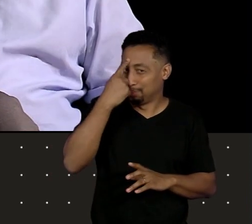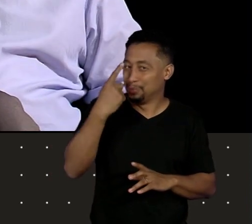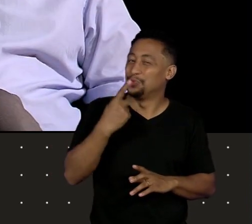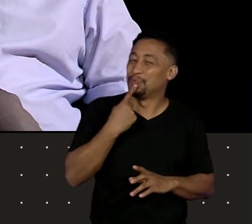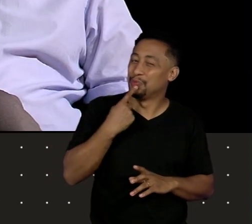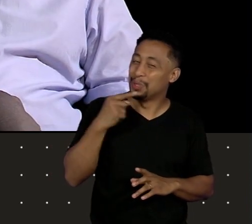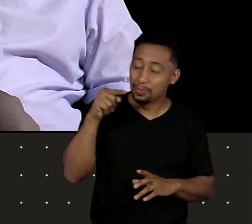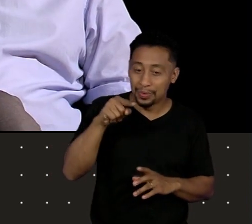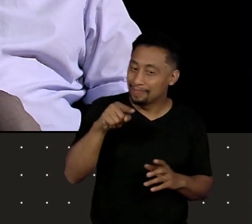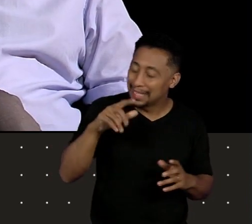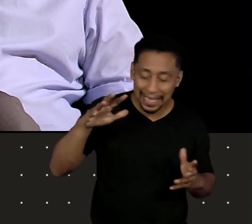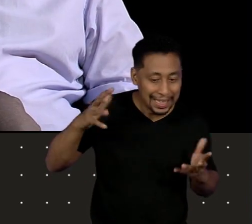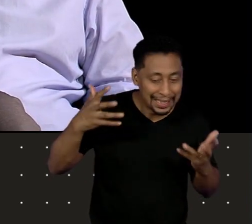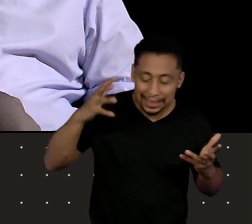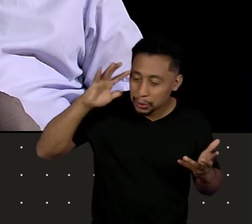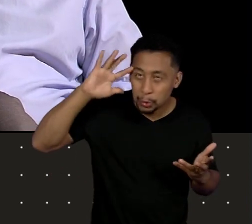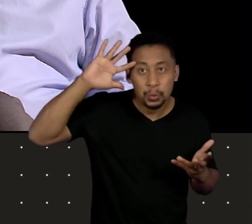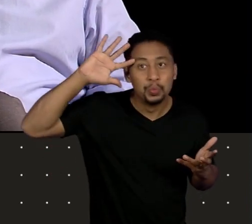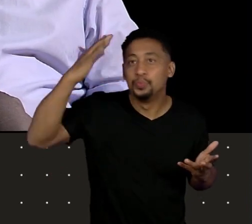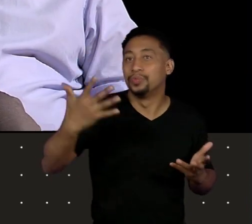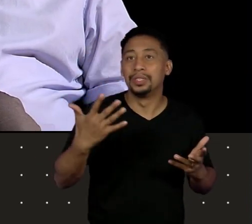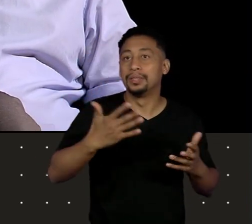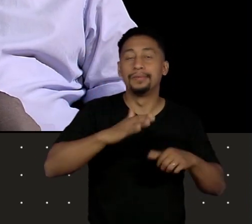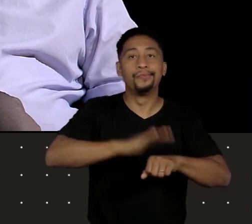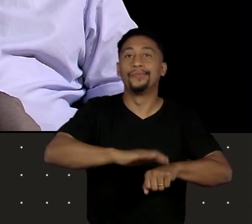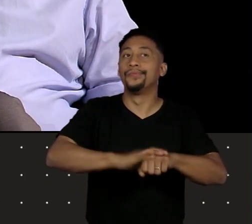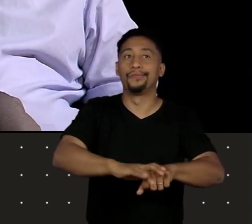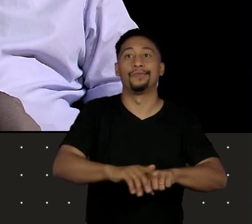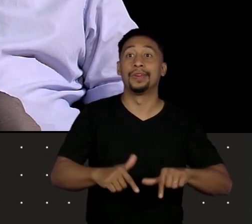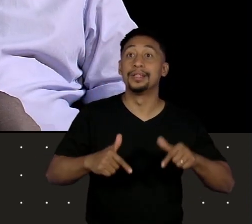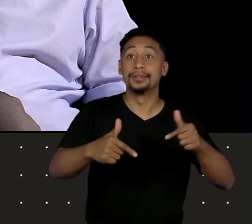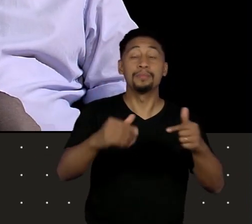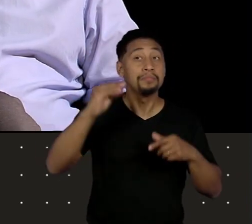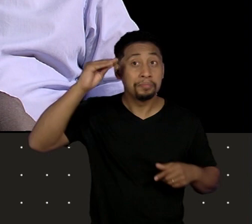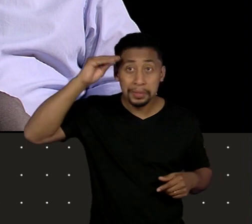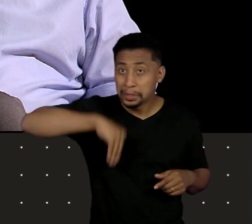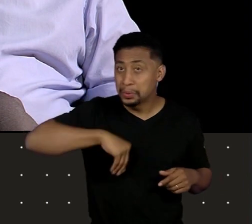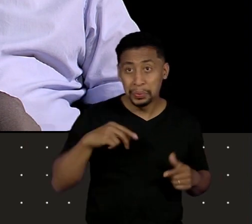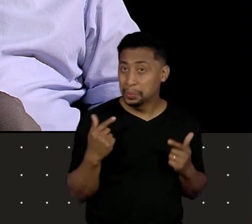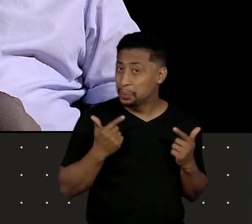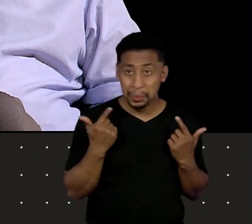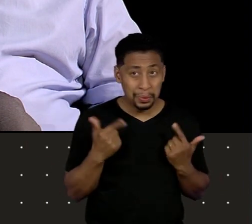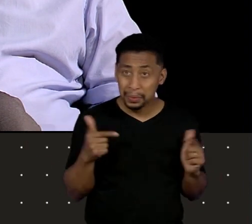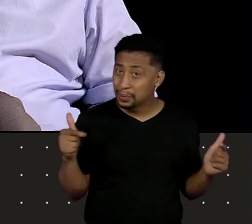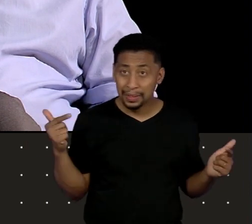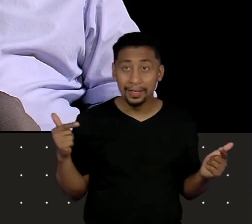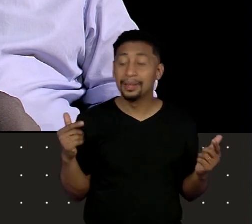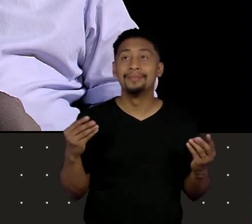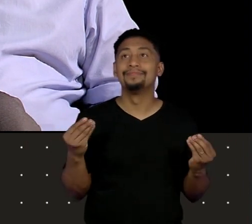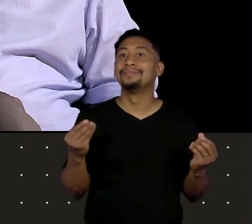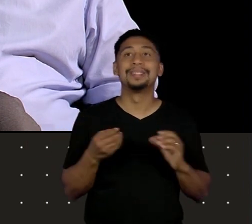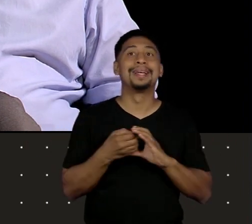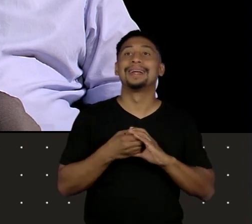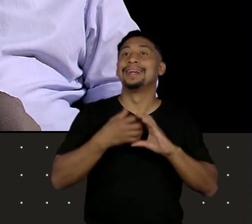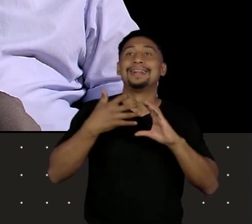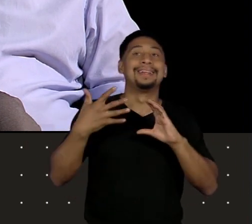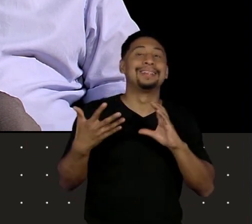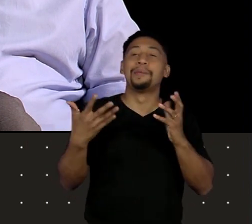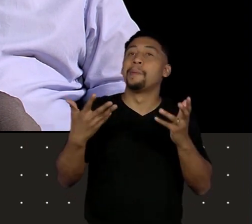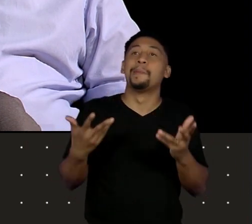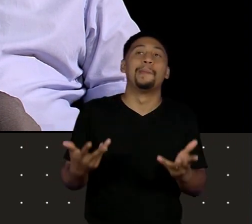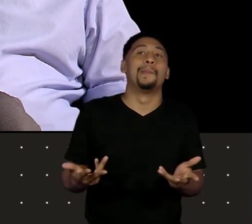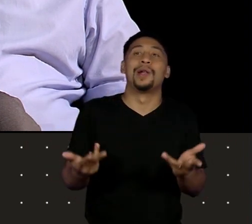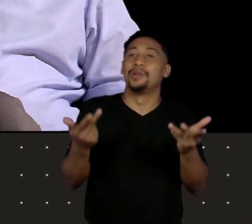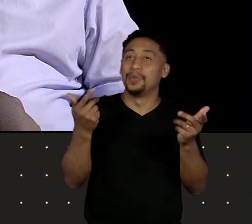quer resolver, que quer fazer, que está adiante, que não tem preguiça. E isso eu acho uma característica muito rica do